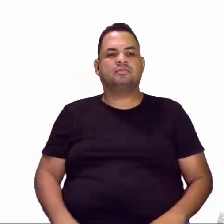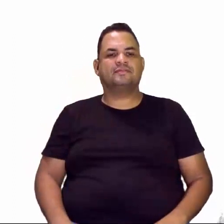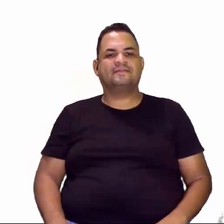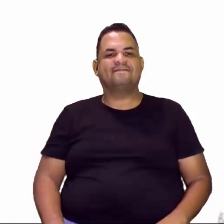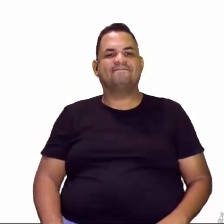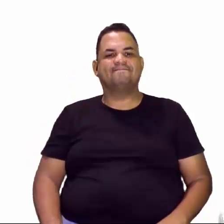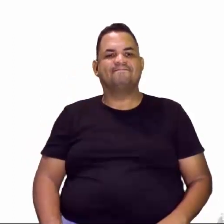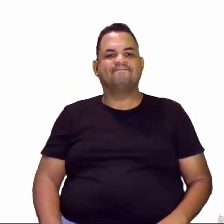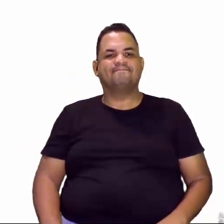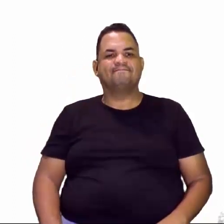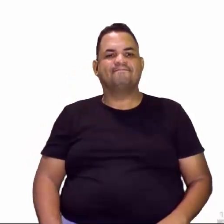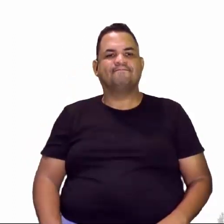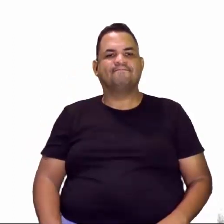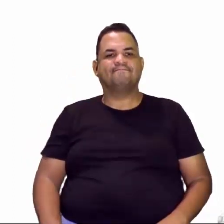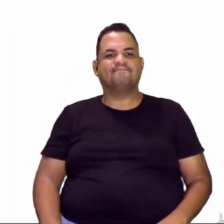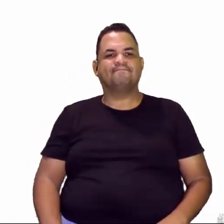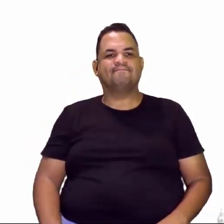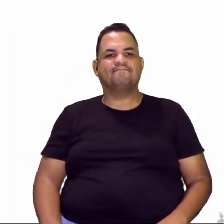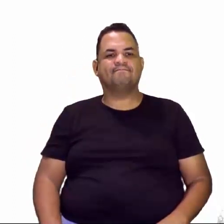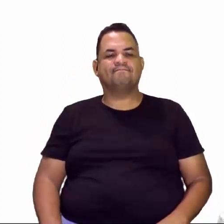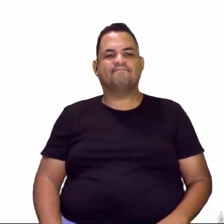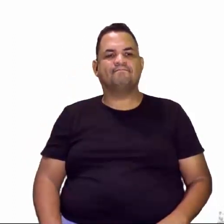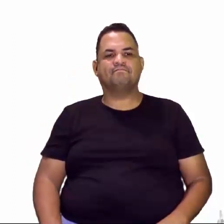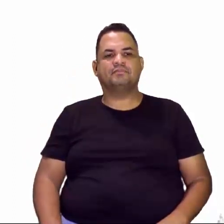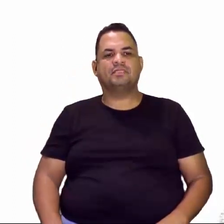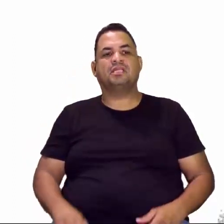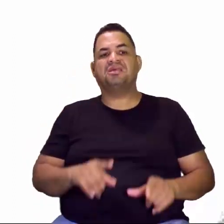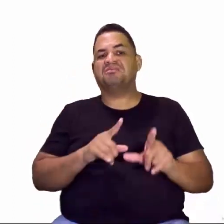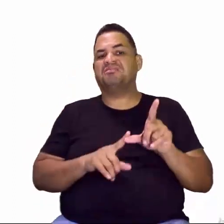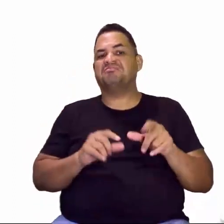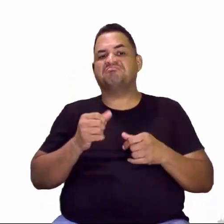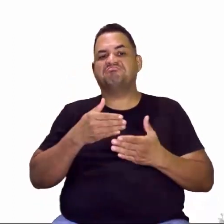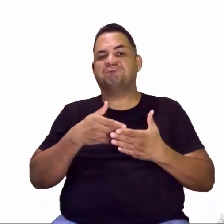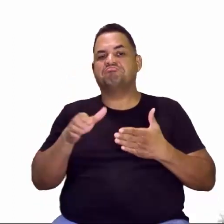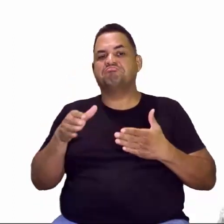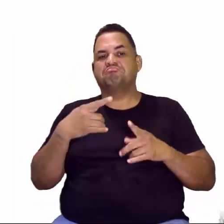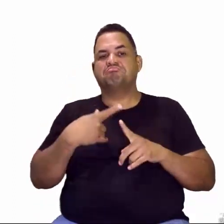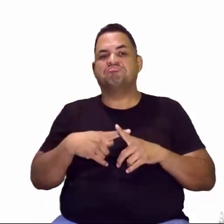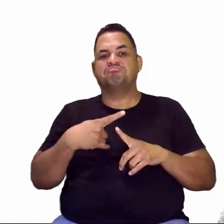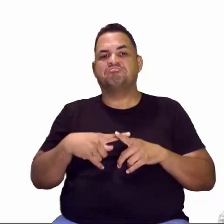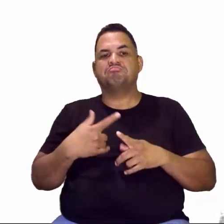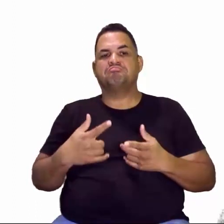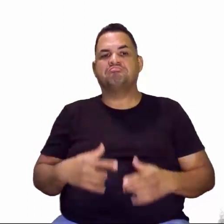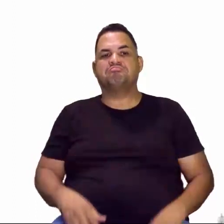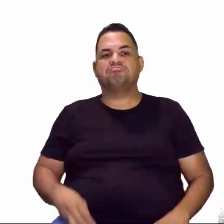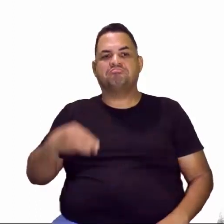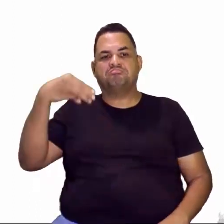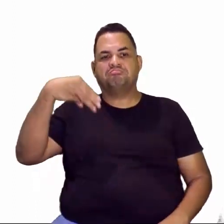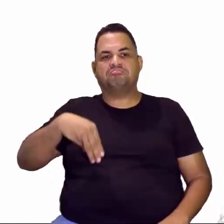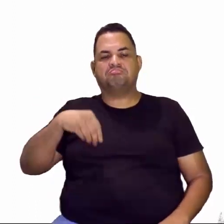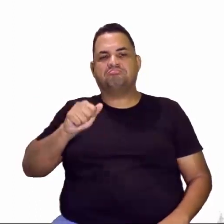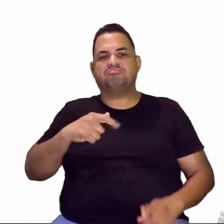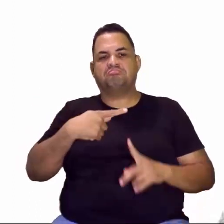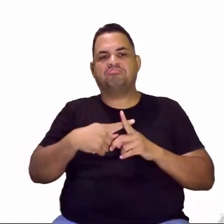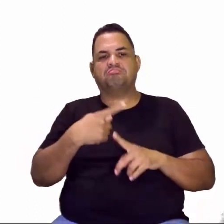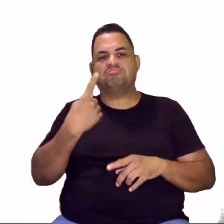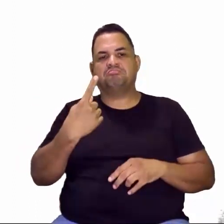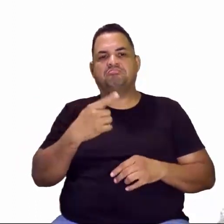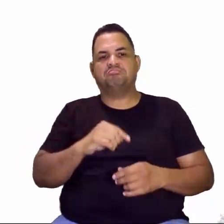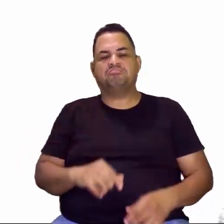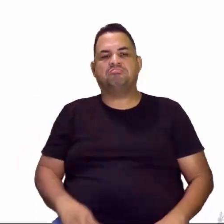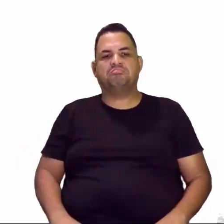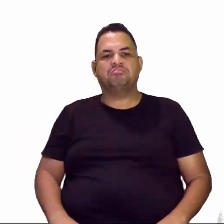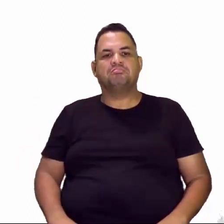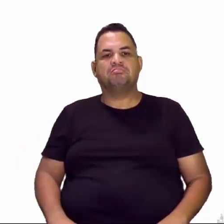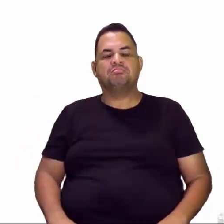fica? A gente já de cara vê que a letra A não vai ser. Por quê? Porque aqui ele está dizendo que o magnésio é +1 e o